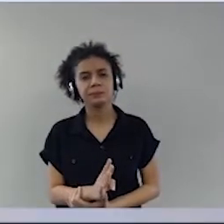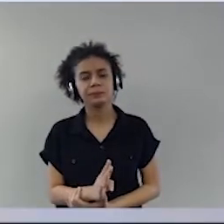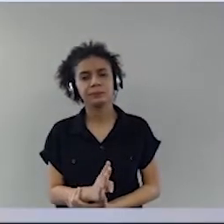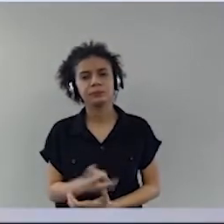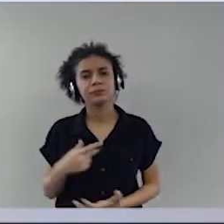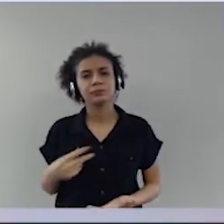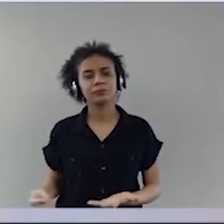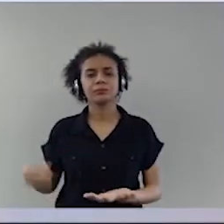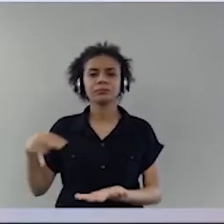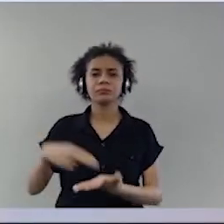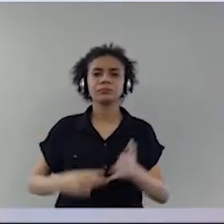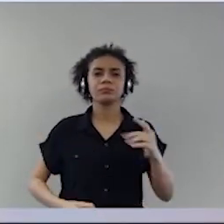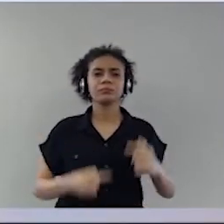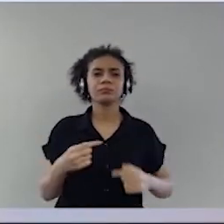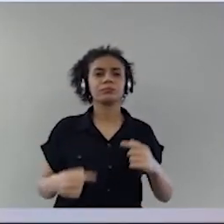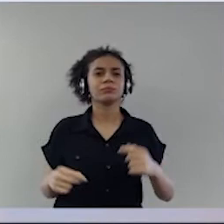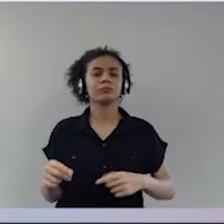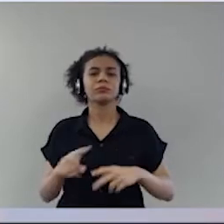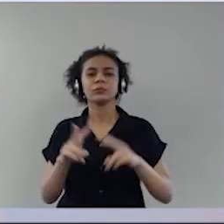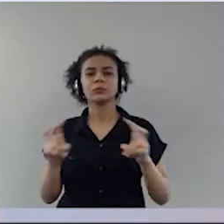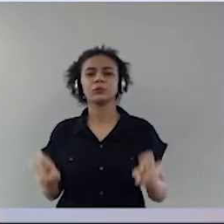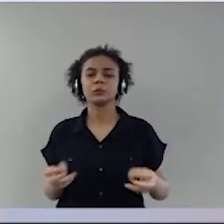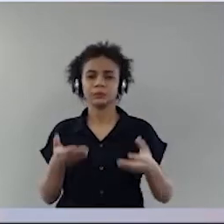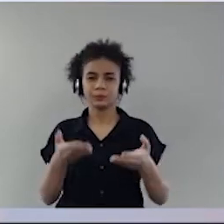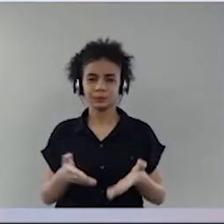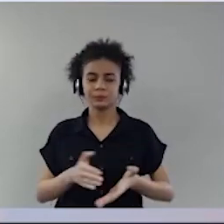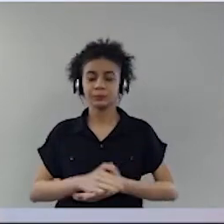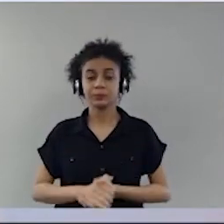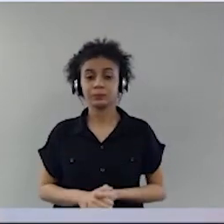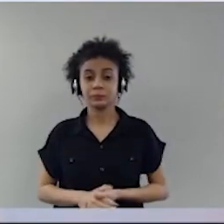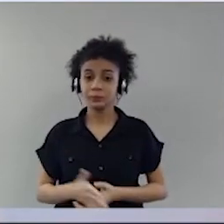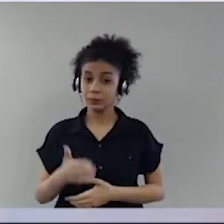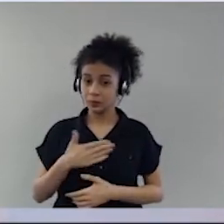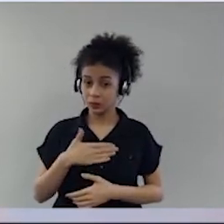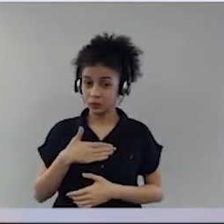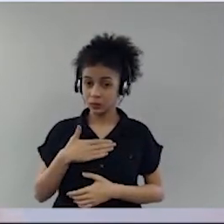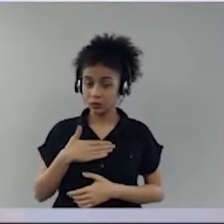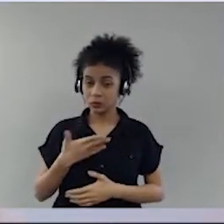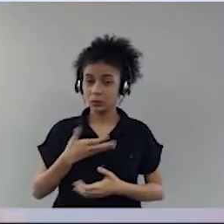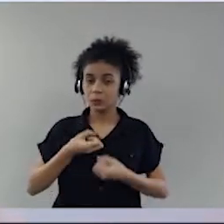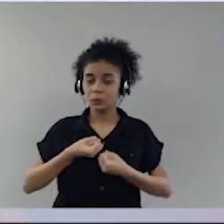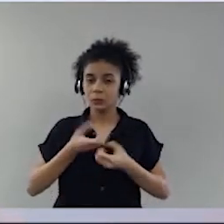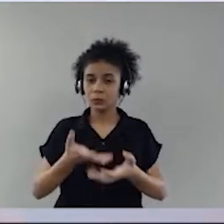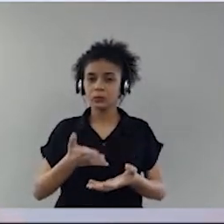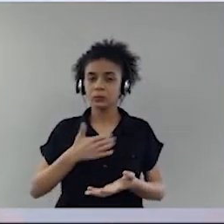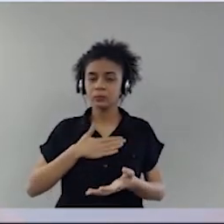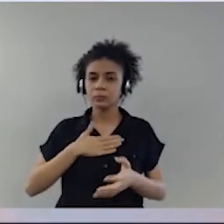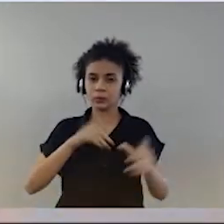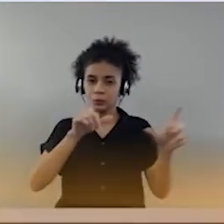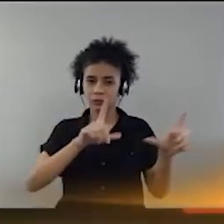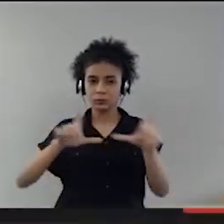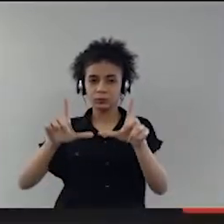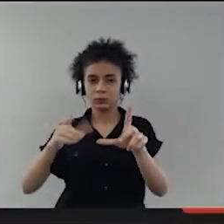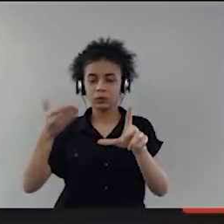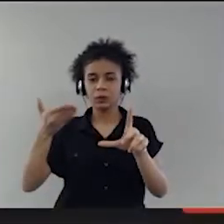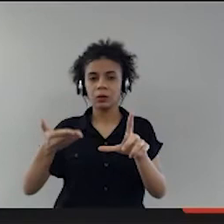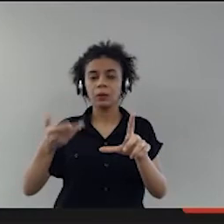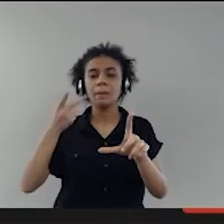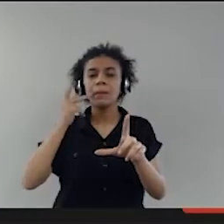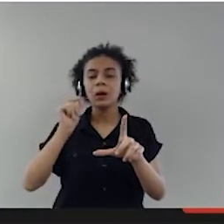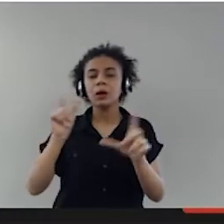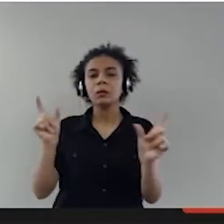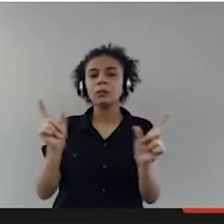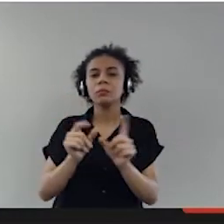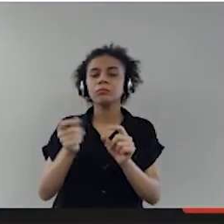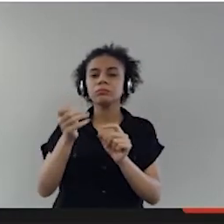para participar e debater um pouco sobre essa questão. Eu vou fazer aqui o compartilhamento da minha tela para fazer uma